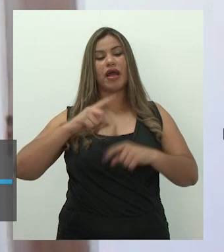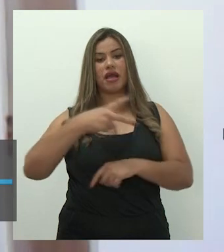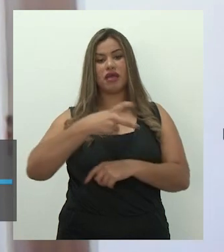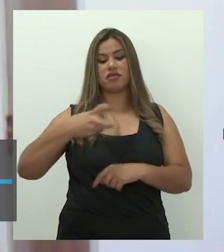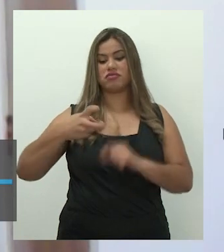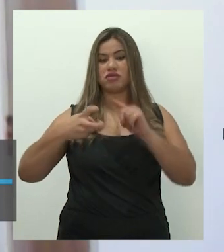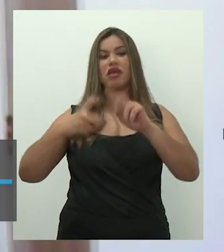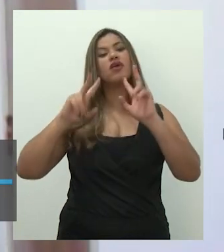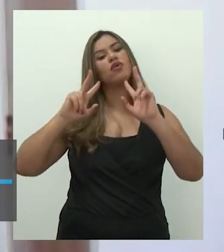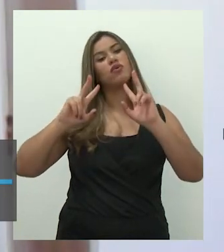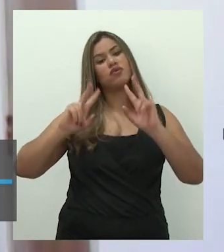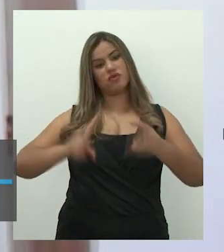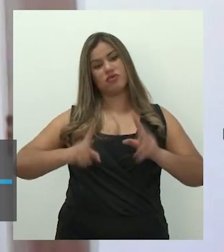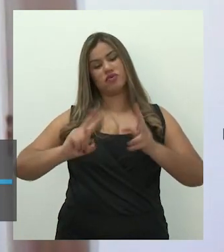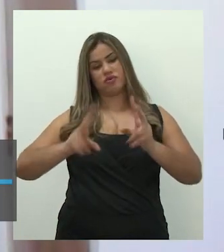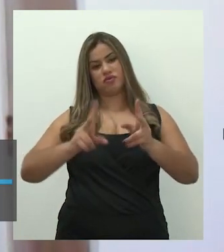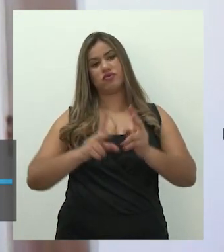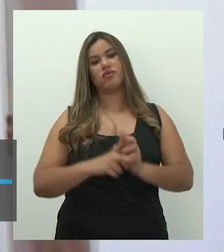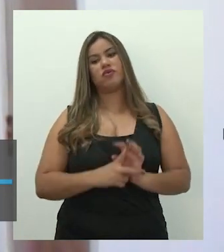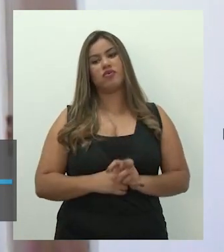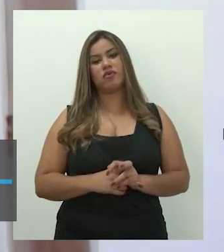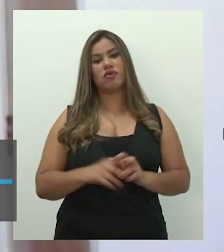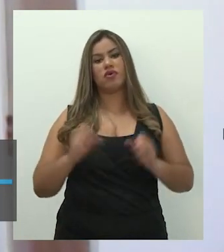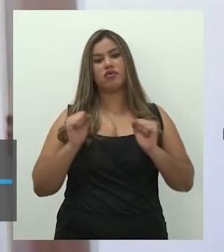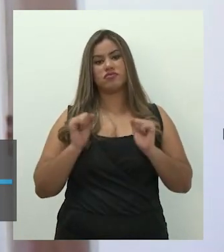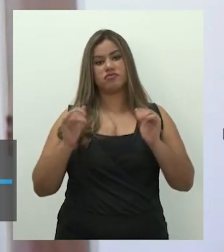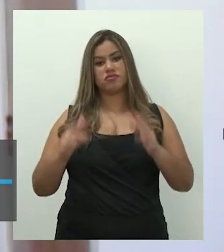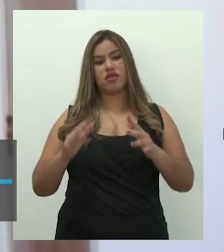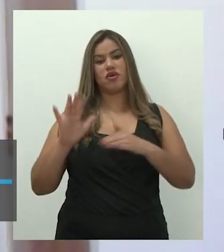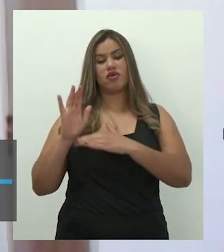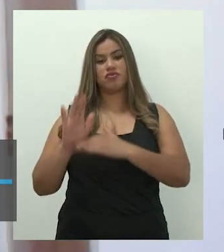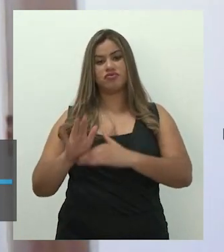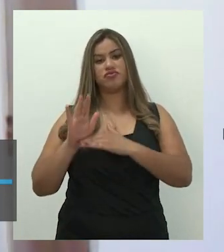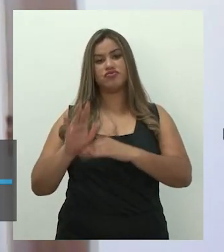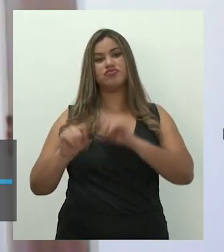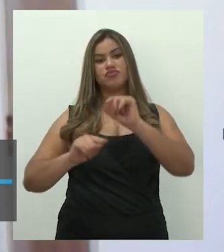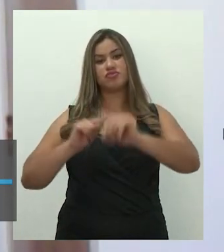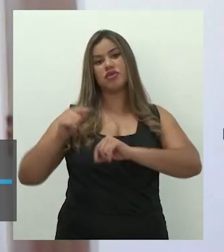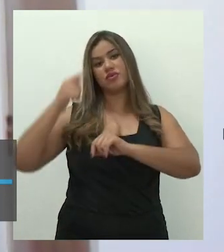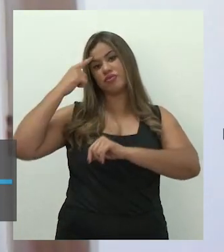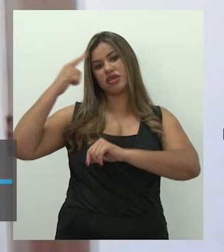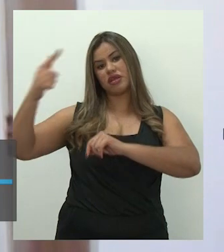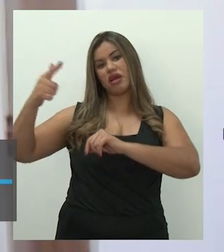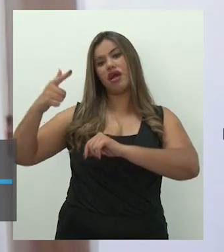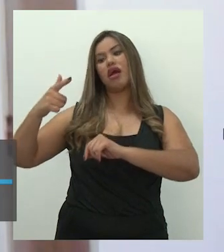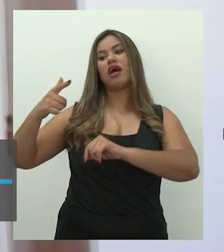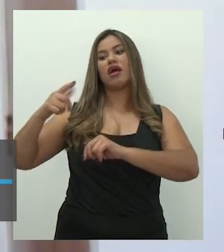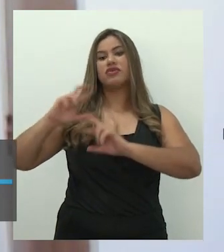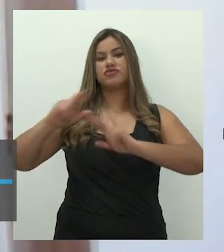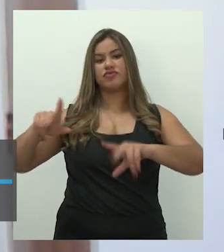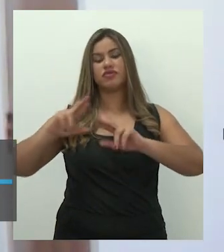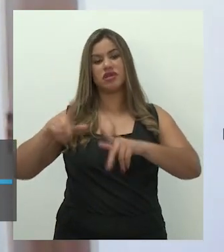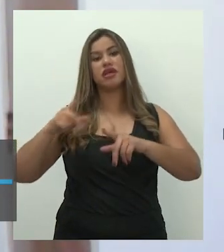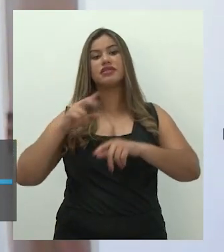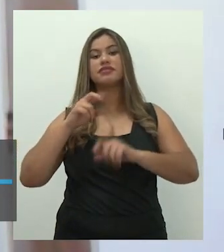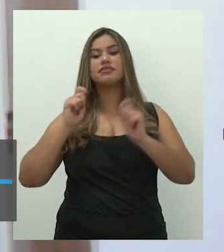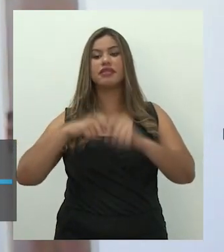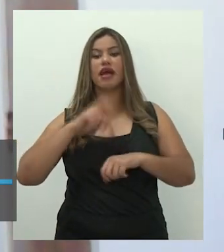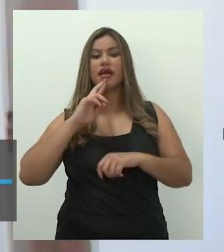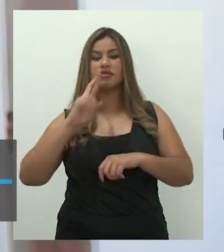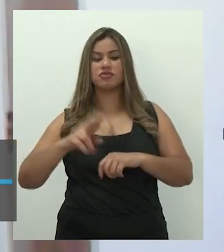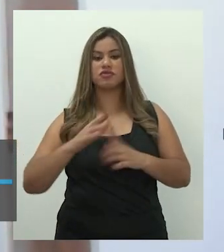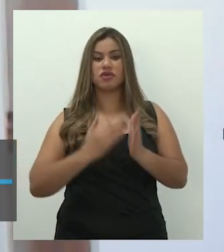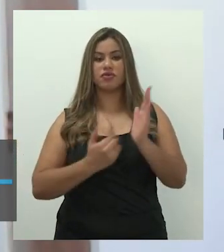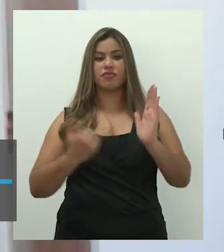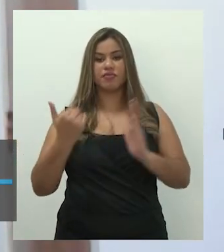pensamento para a vida. Ações diferentes podem levar ao mesmo resultado. gente tem muitas contribuições, mas eu vou falar mais um